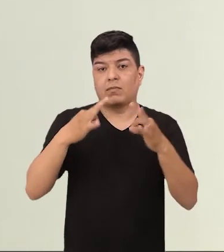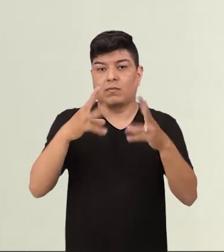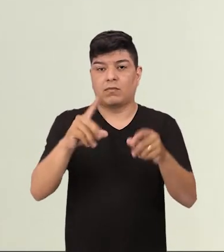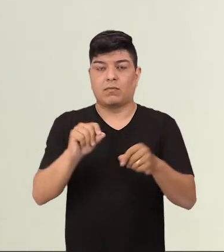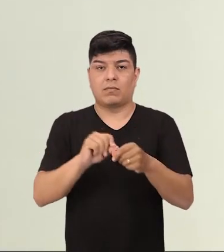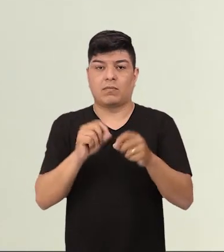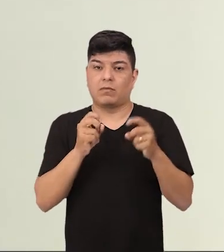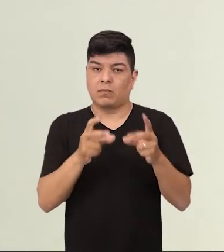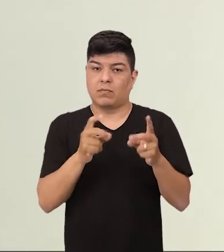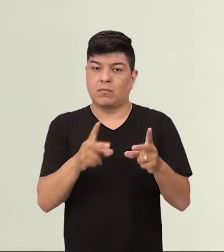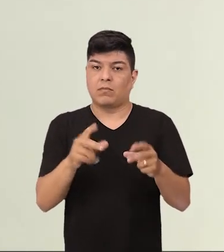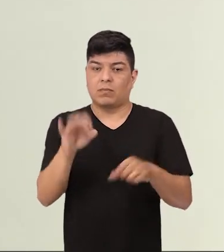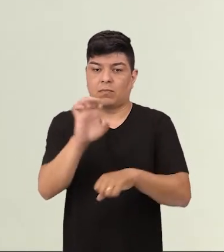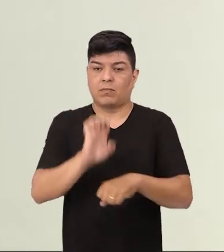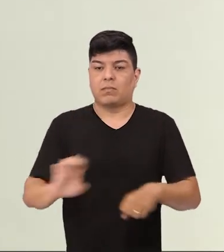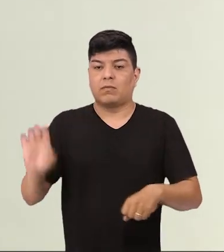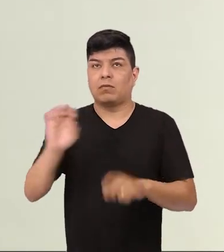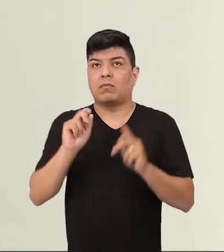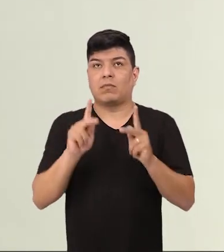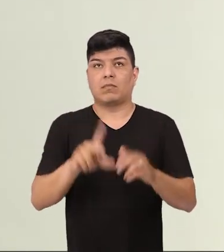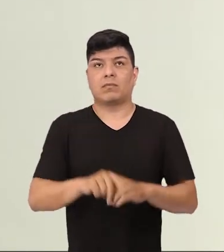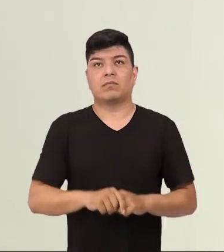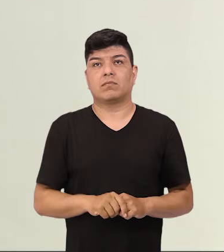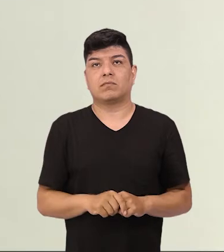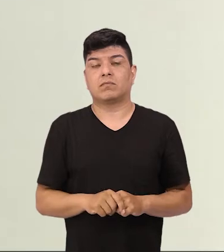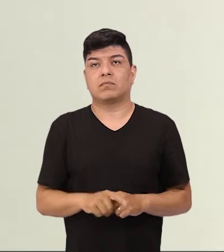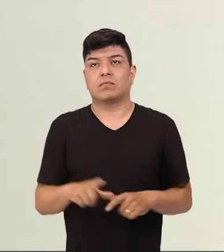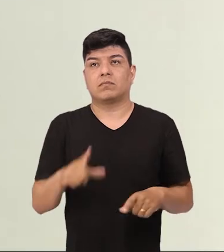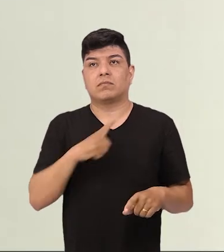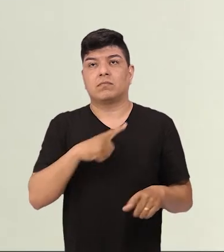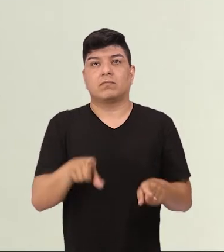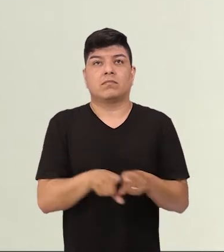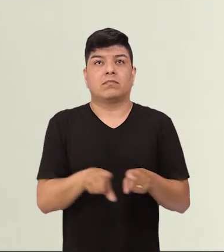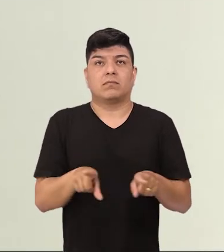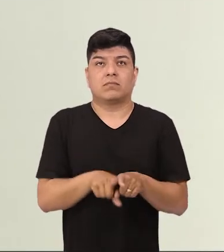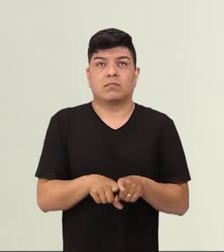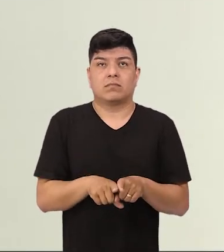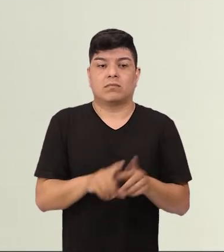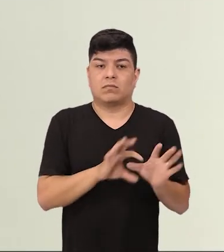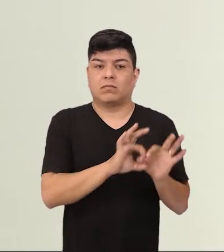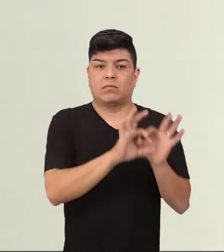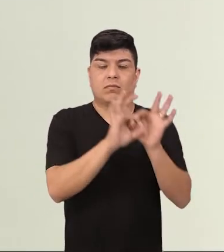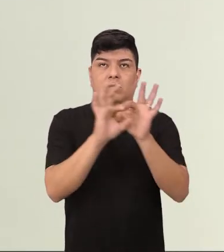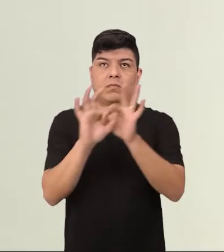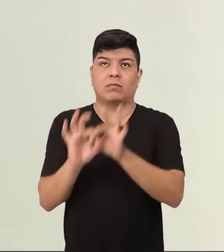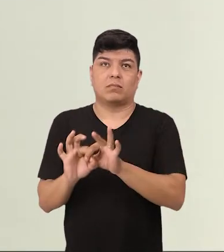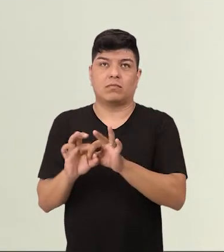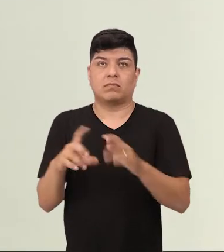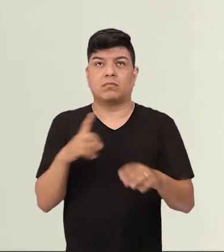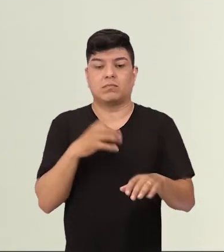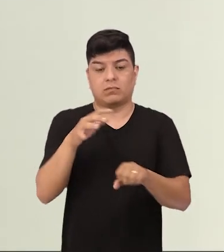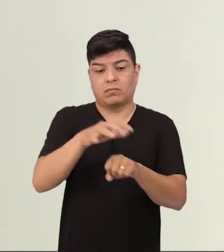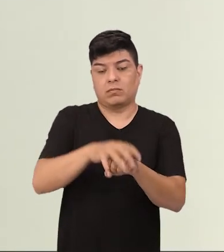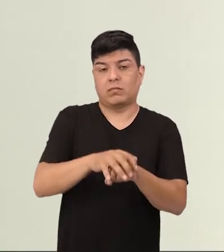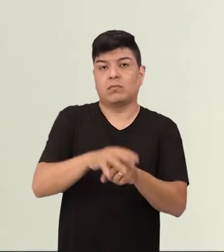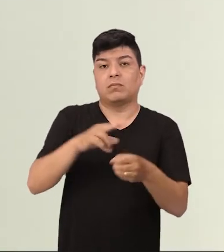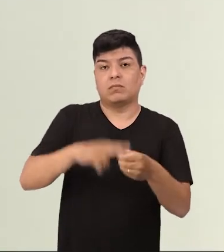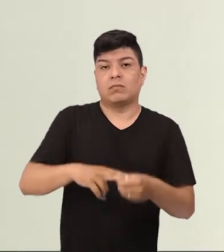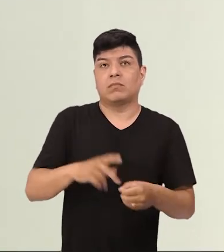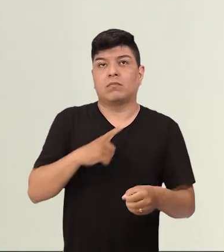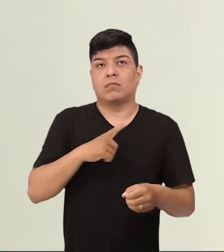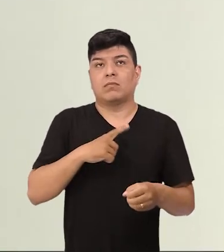a comercialização na Europa, ok, pessoal? E aí também, dentro desse contexto de colonialismo, nós temos as colônias